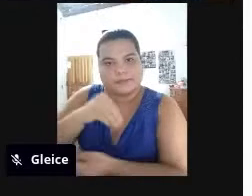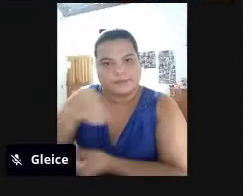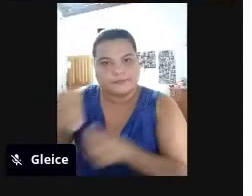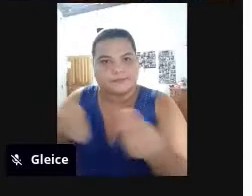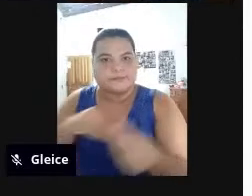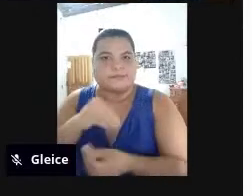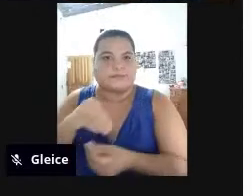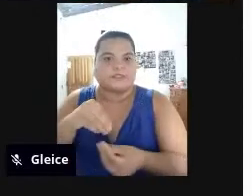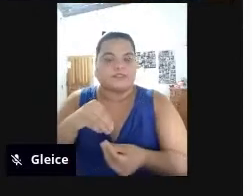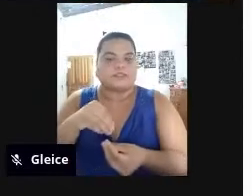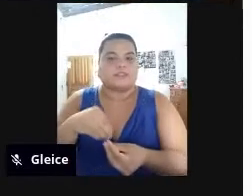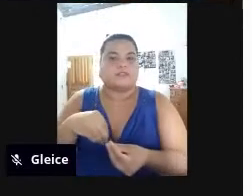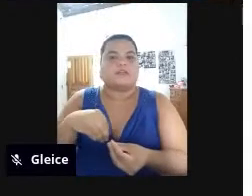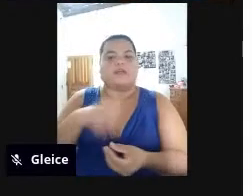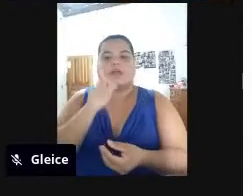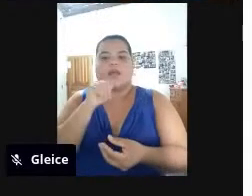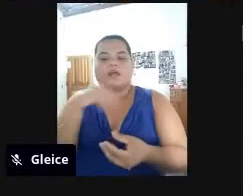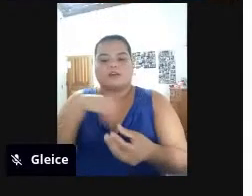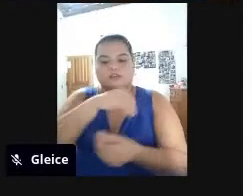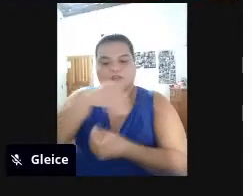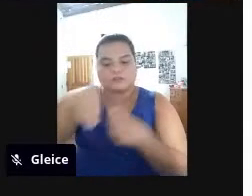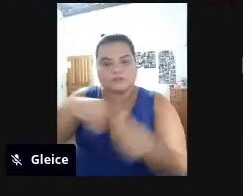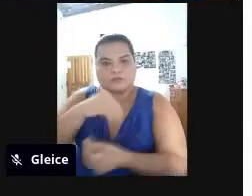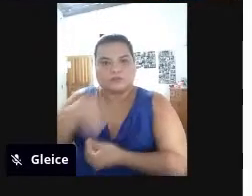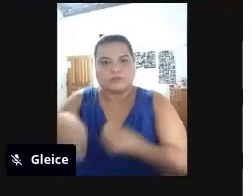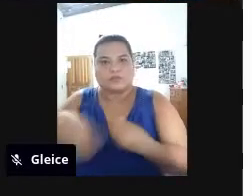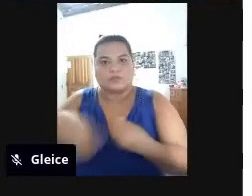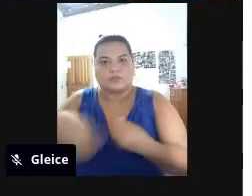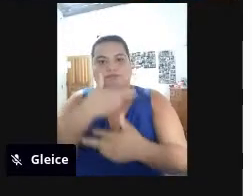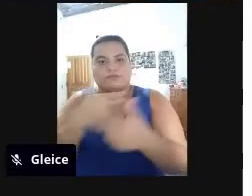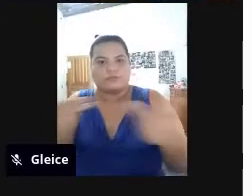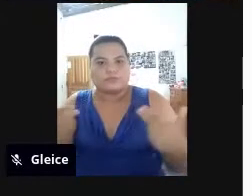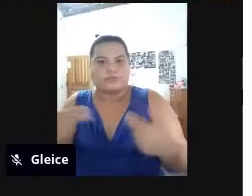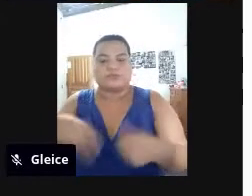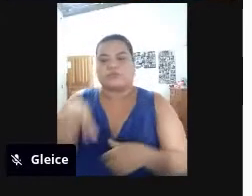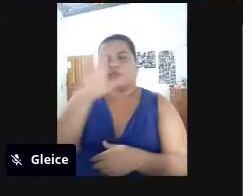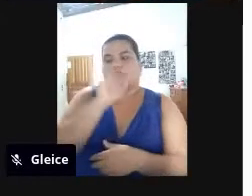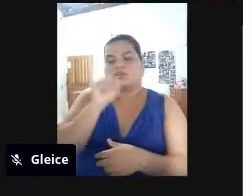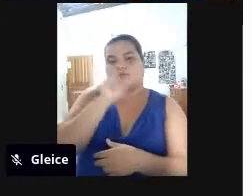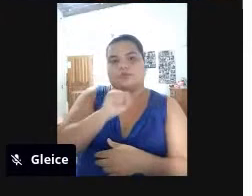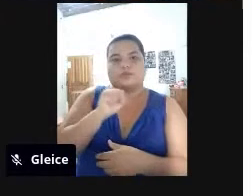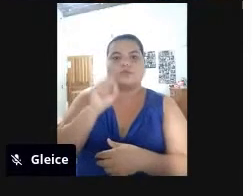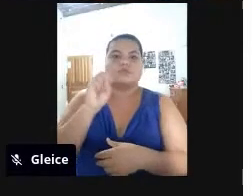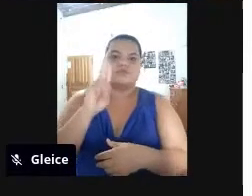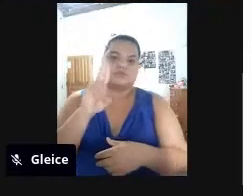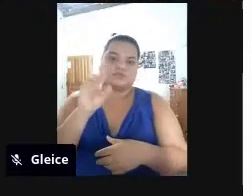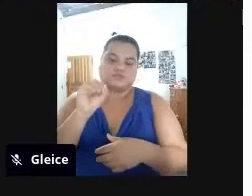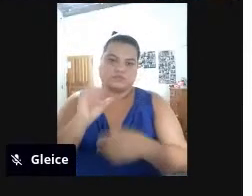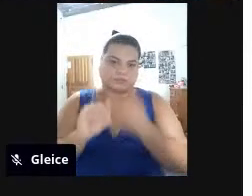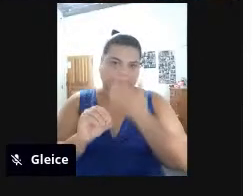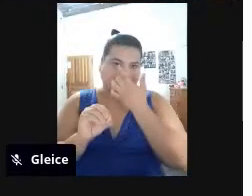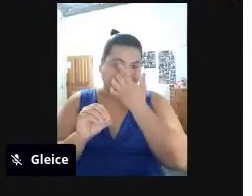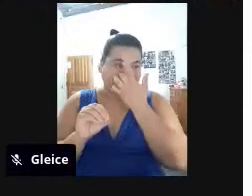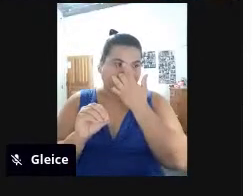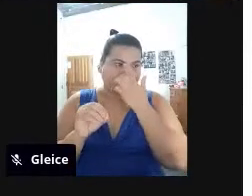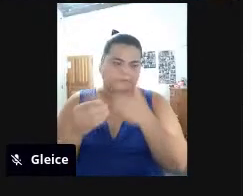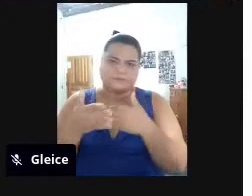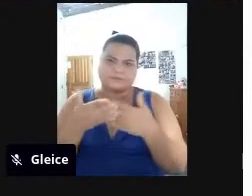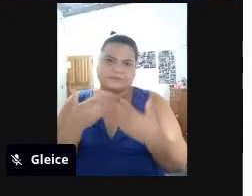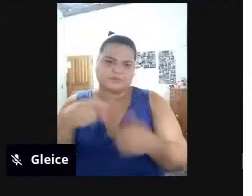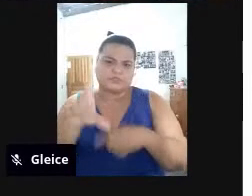também utilizar algum suco específico, dependendo do tempo. A gente pode utilizar também um suplemento de